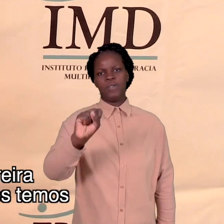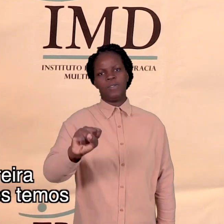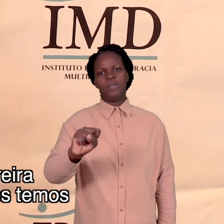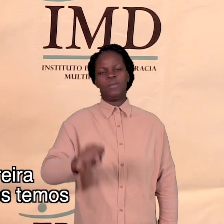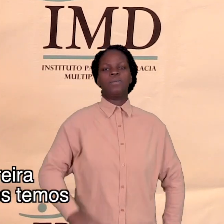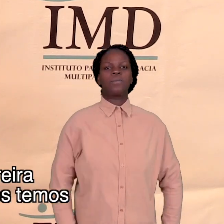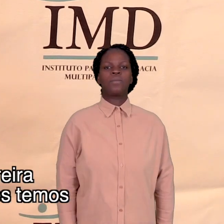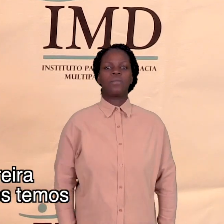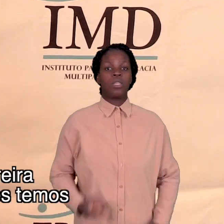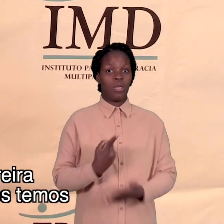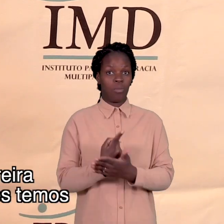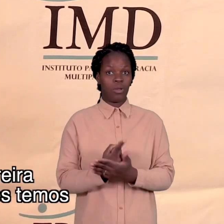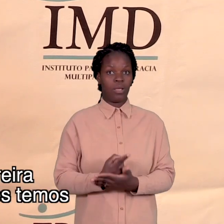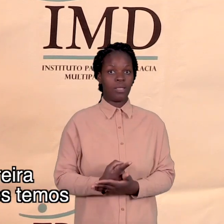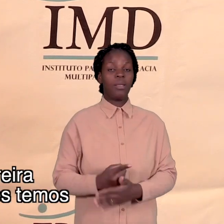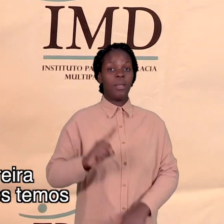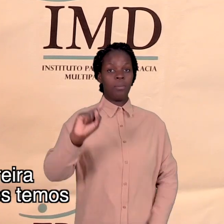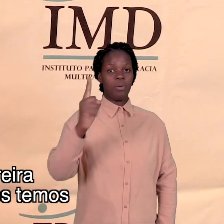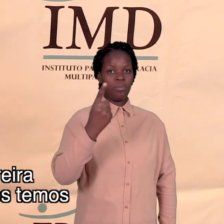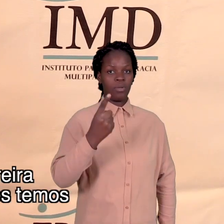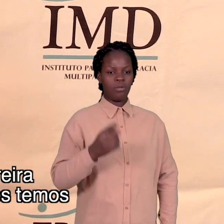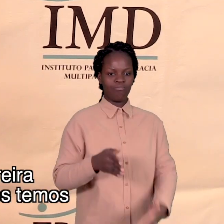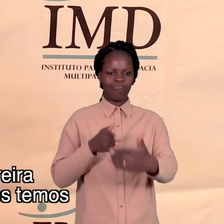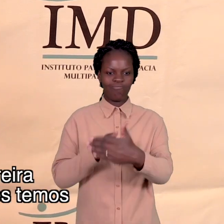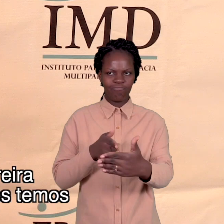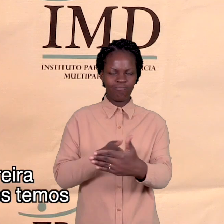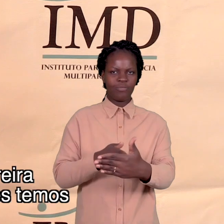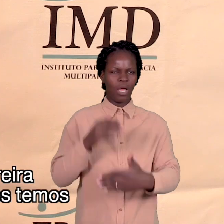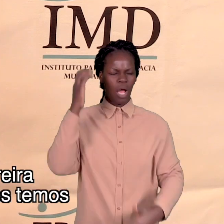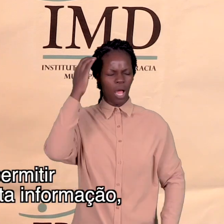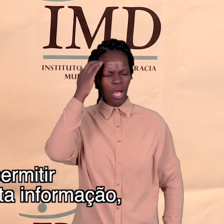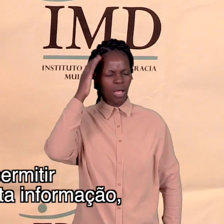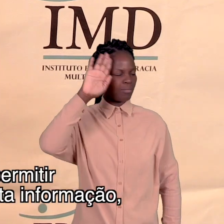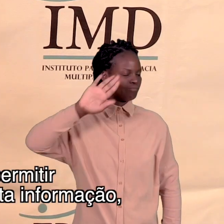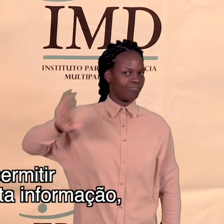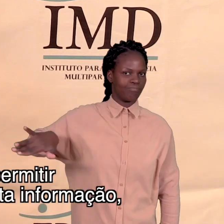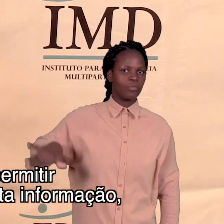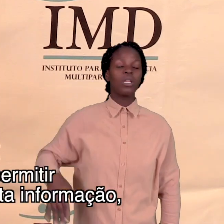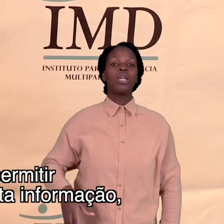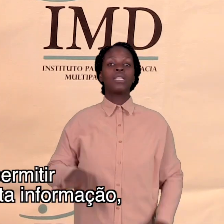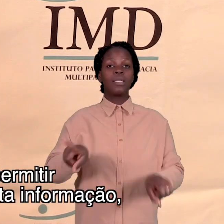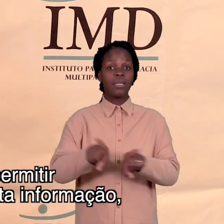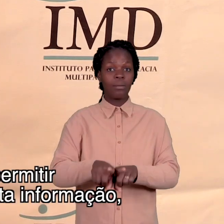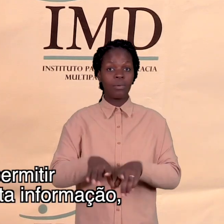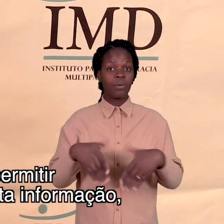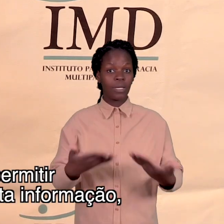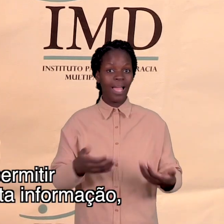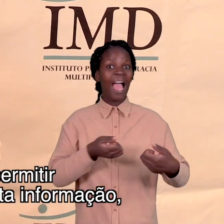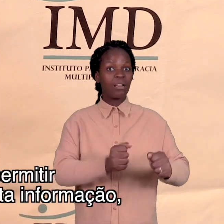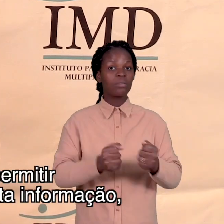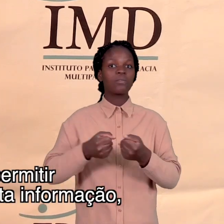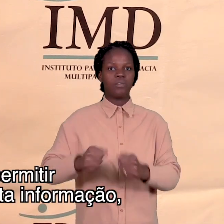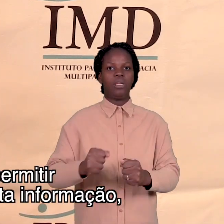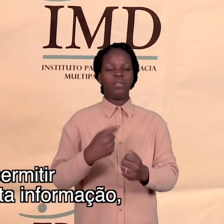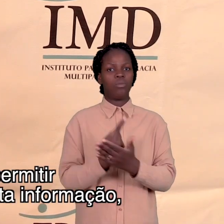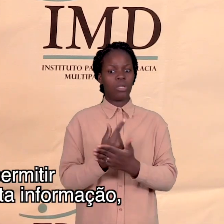vamos primeiro remover a barreira psicológica que muitas das vezes temos, a barreira comportamental, e permitir que estas